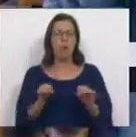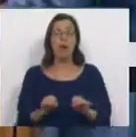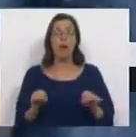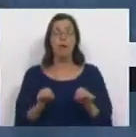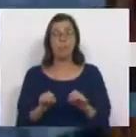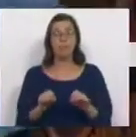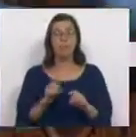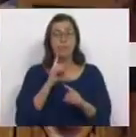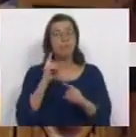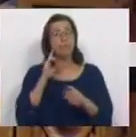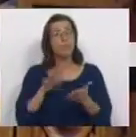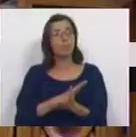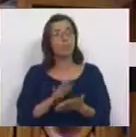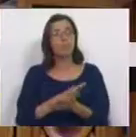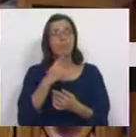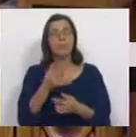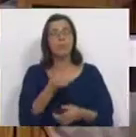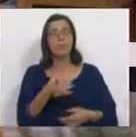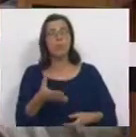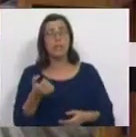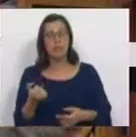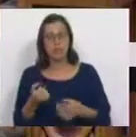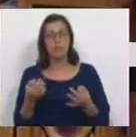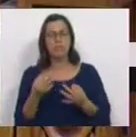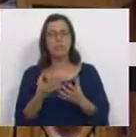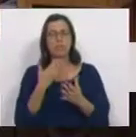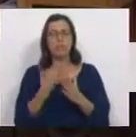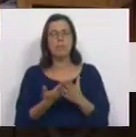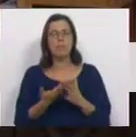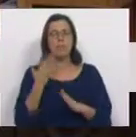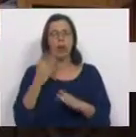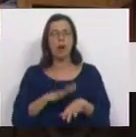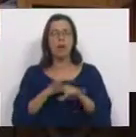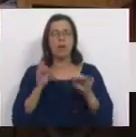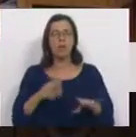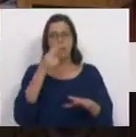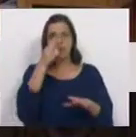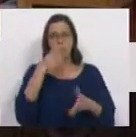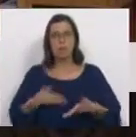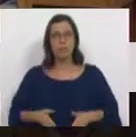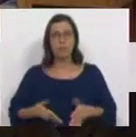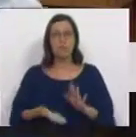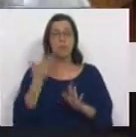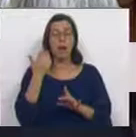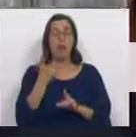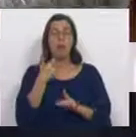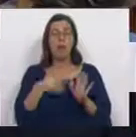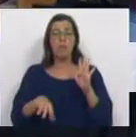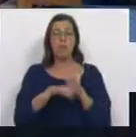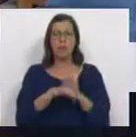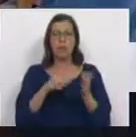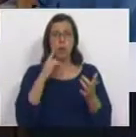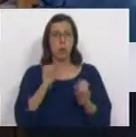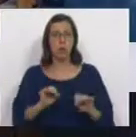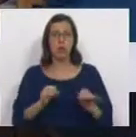sobretudo quando as notícias dão nota de que em 2015 houve um aumento de partos no Hospital de Guimarães. Fica, pois, claro que esta portaria não teve